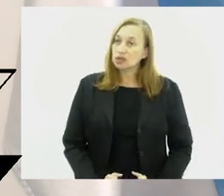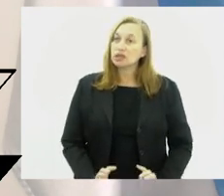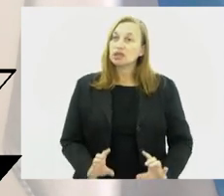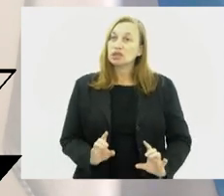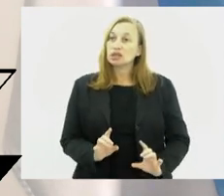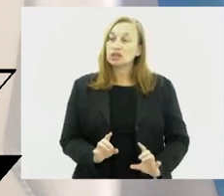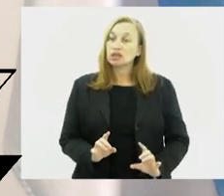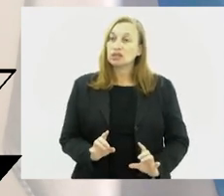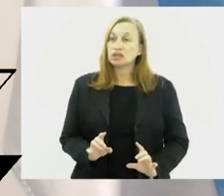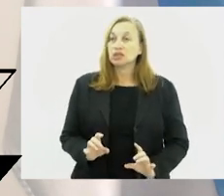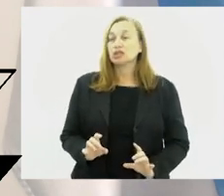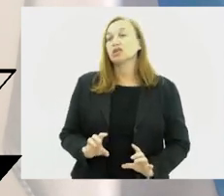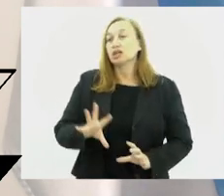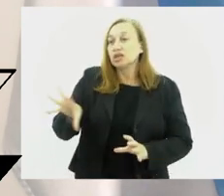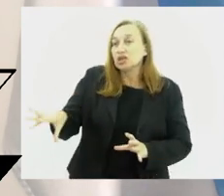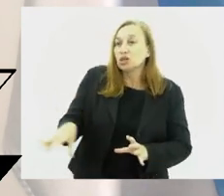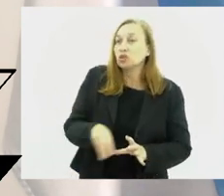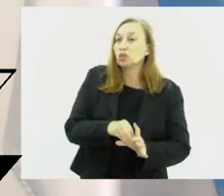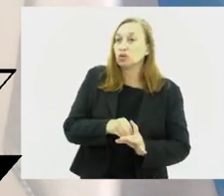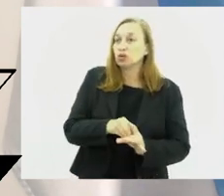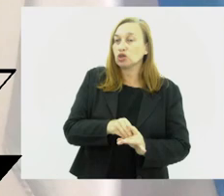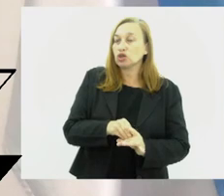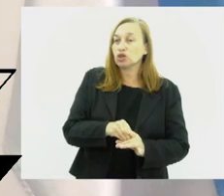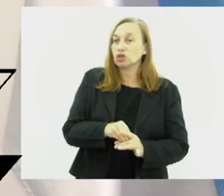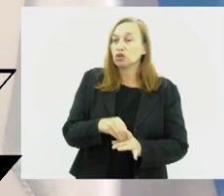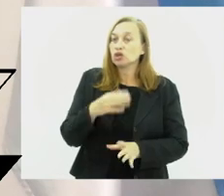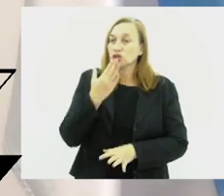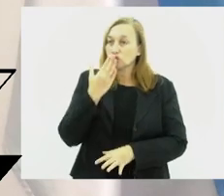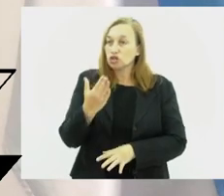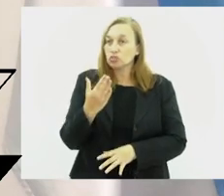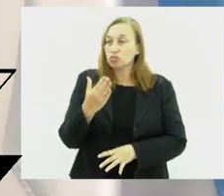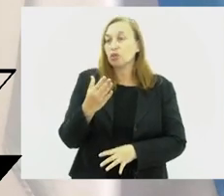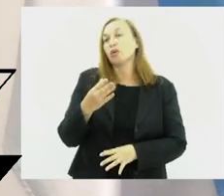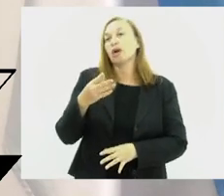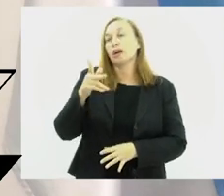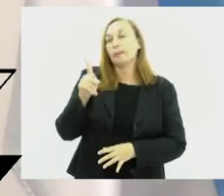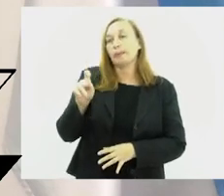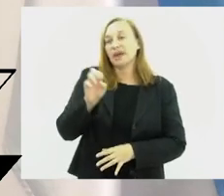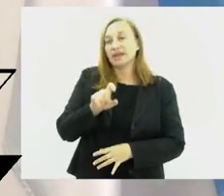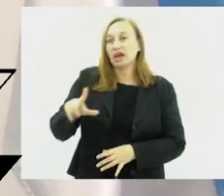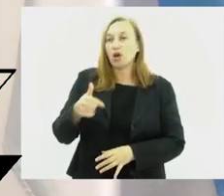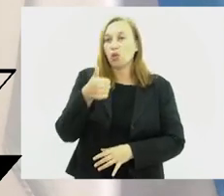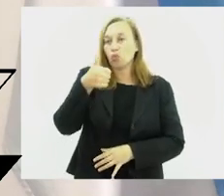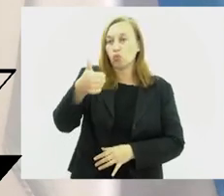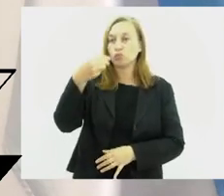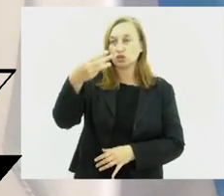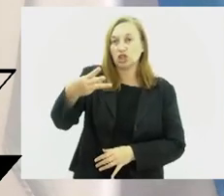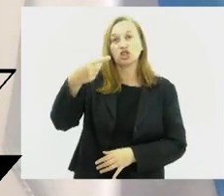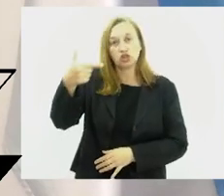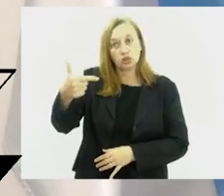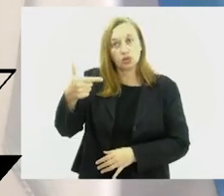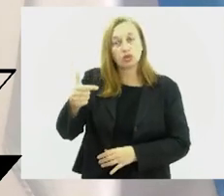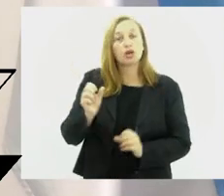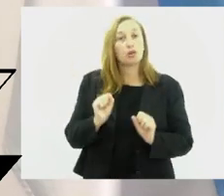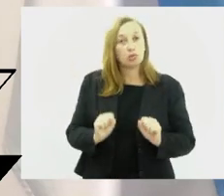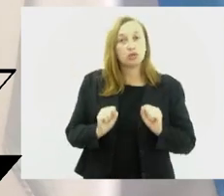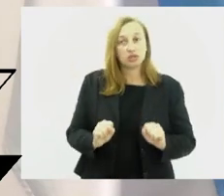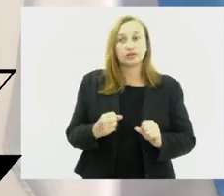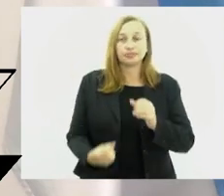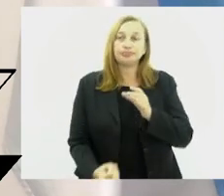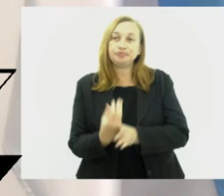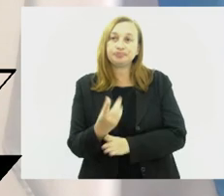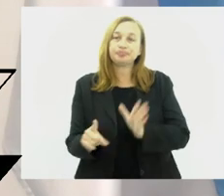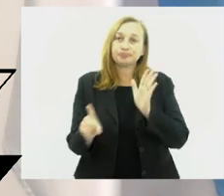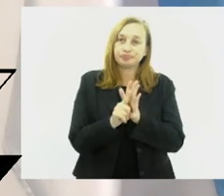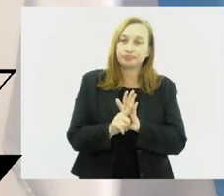que estaria inserido no tipo penal do 132 do Código Penal. É uma força judicial que a gente poderia fazer por legislação